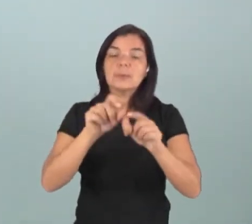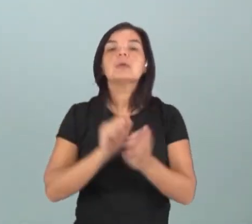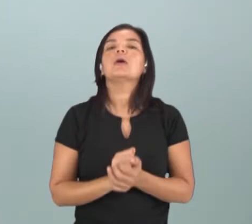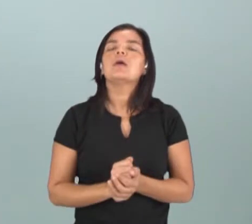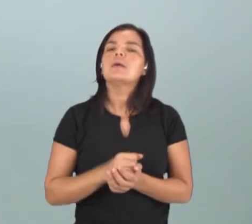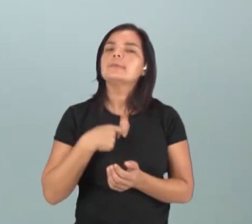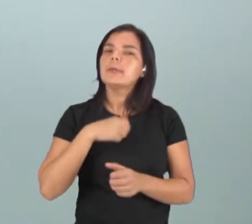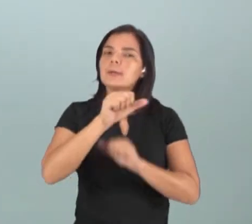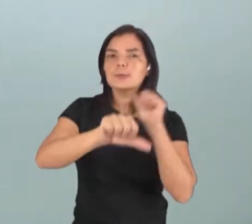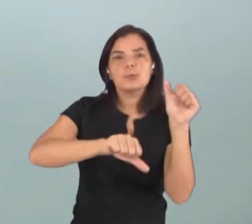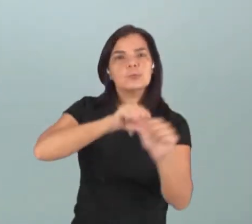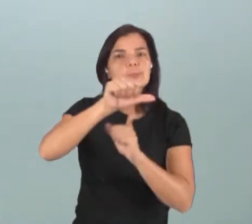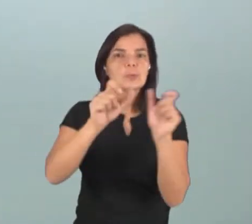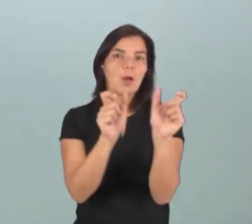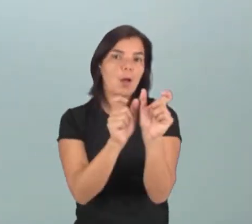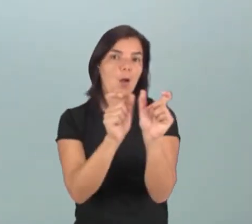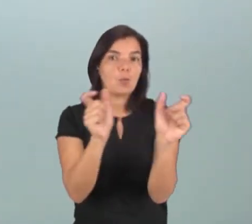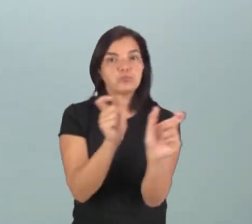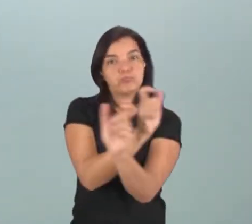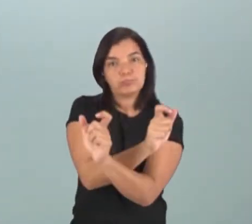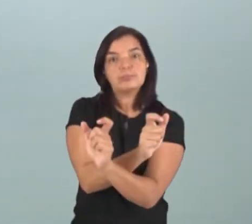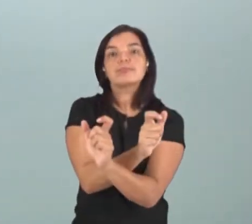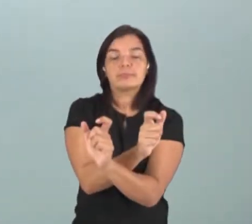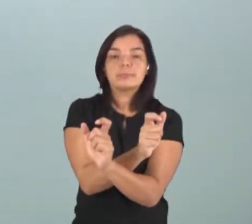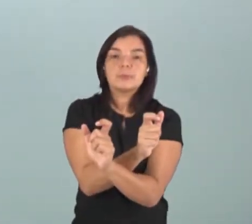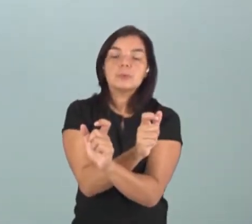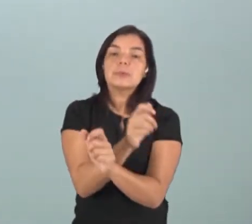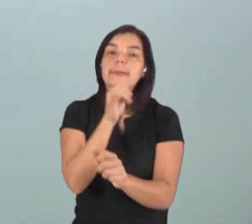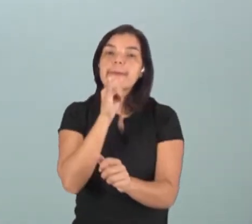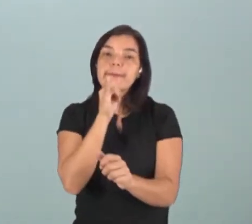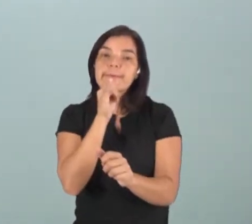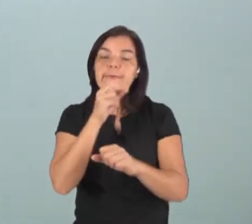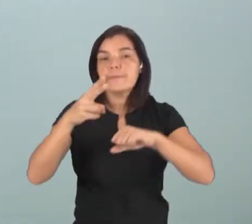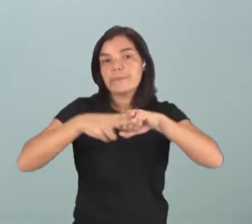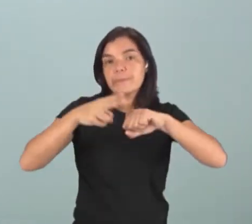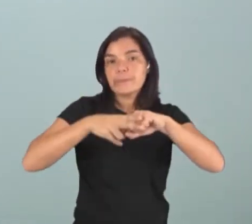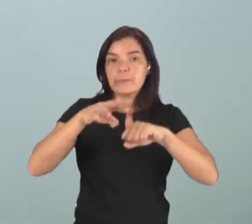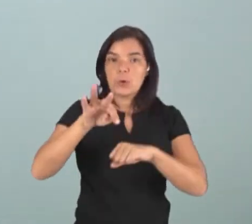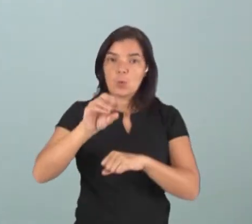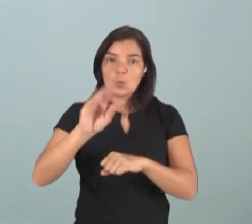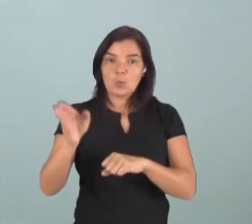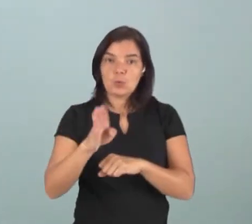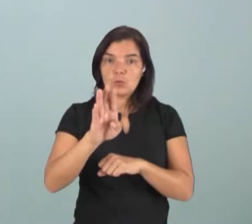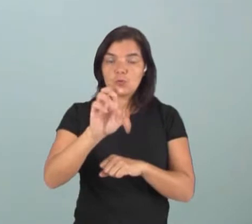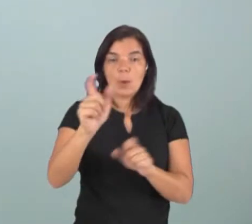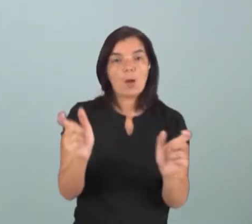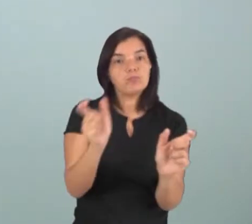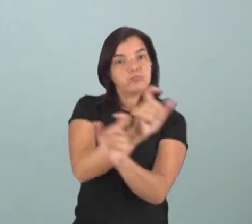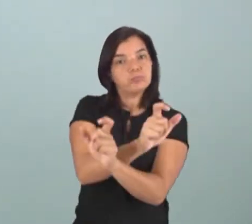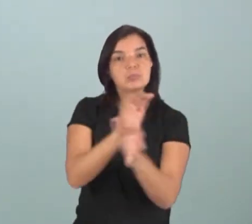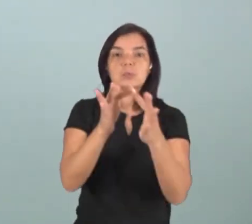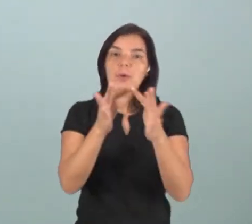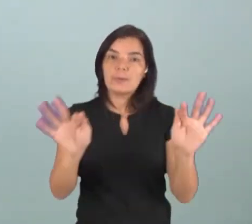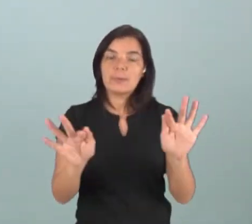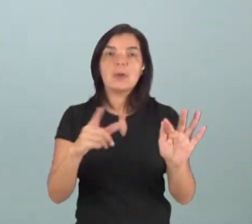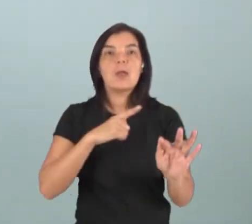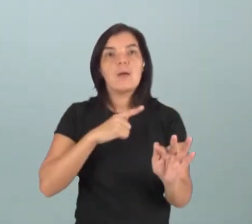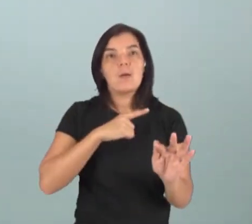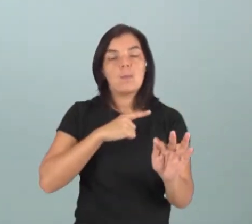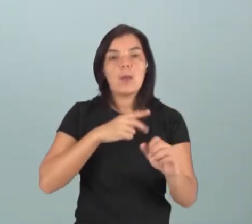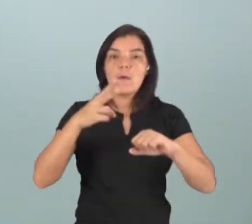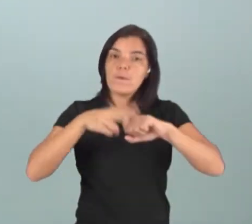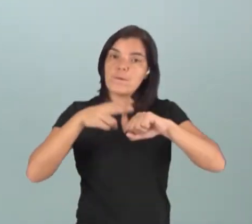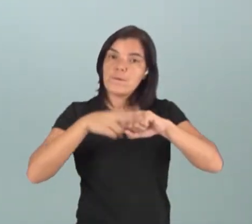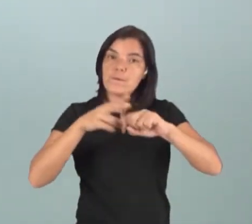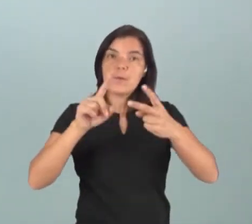gente tem que alterar essas palavras de lugar. A gente pega o nosso verbo to be e coloca na frente da frase. Então eu vou ter o verbo